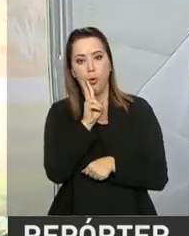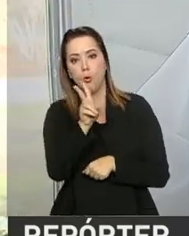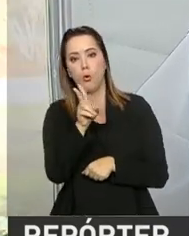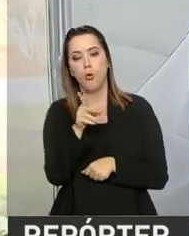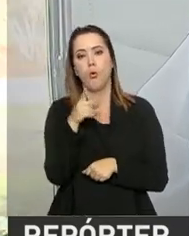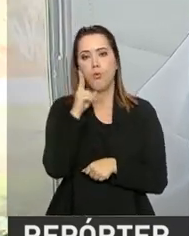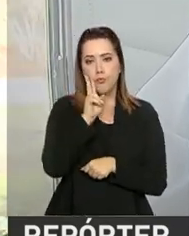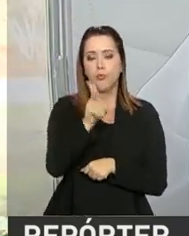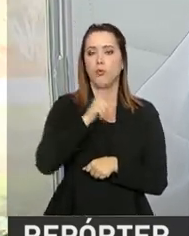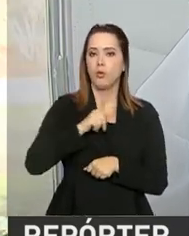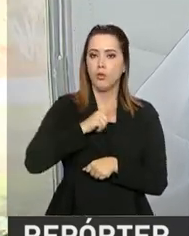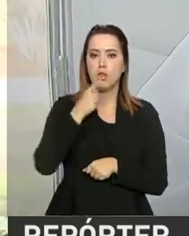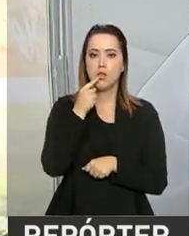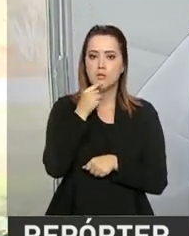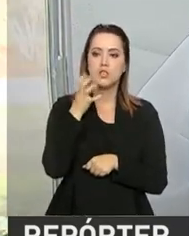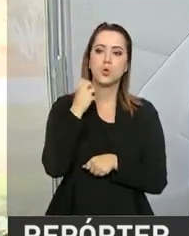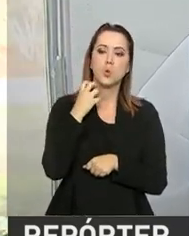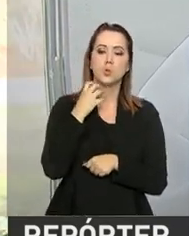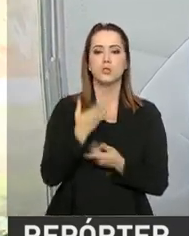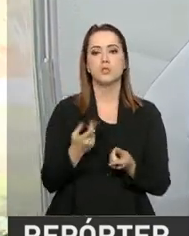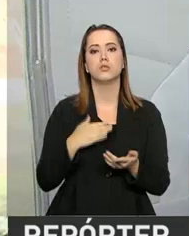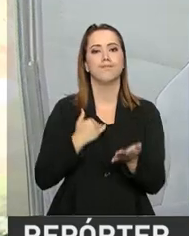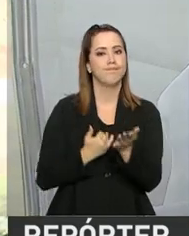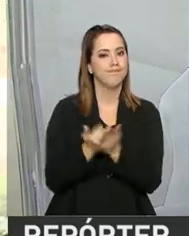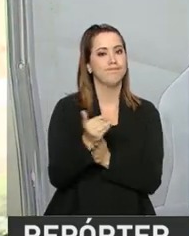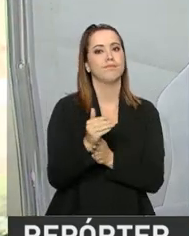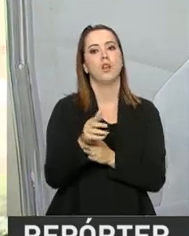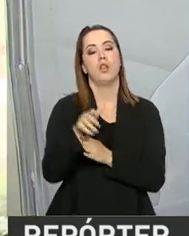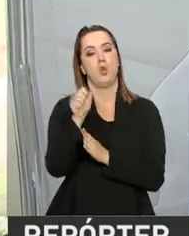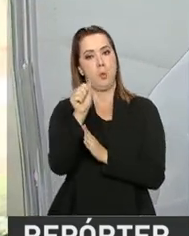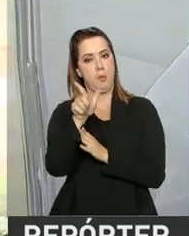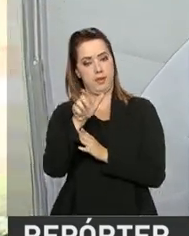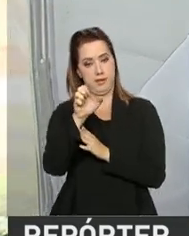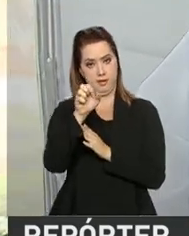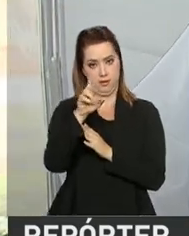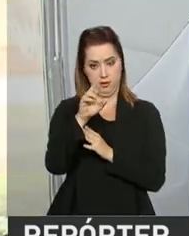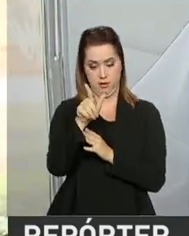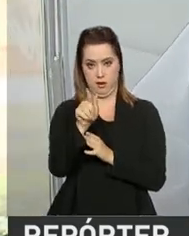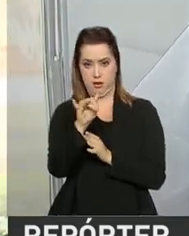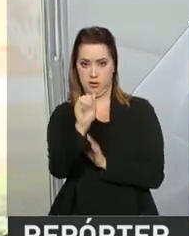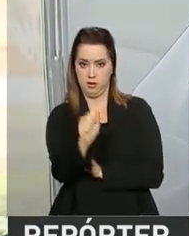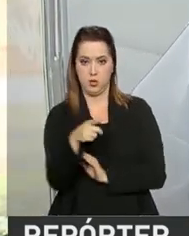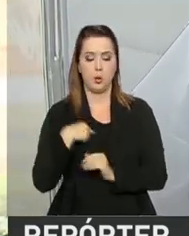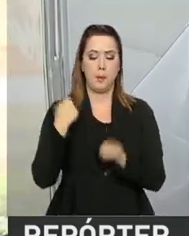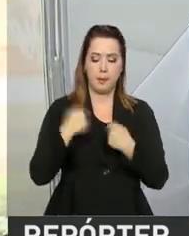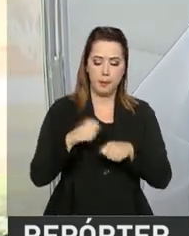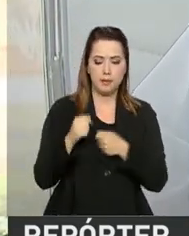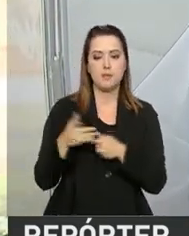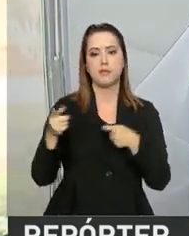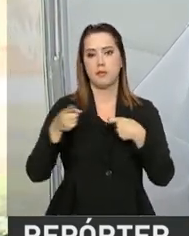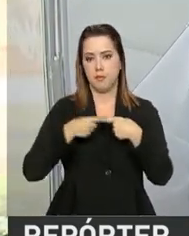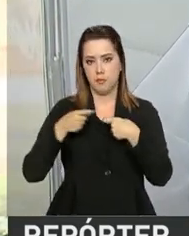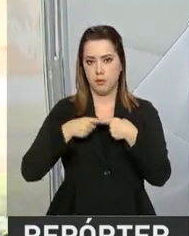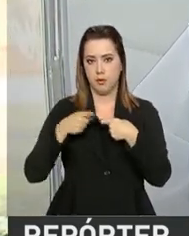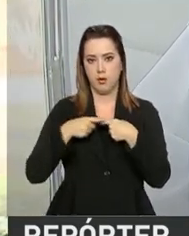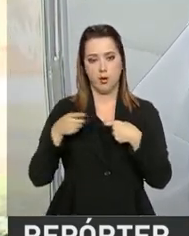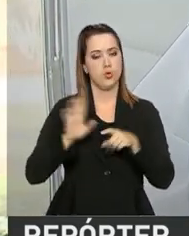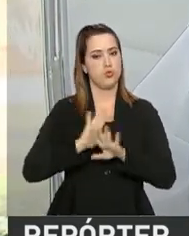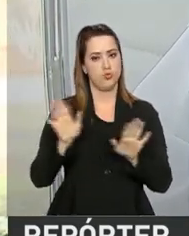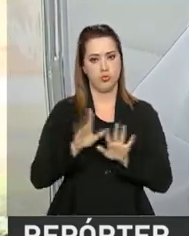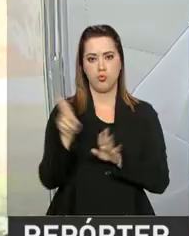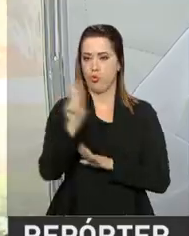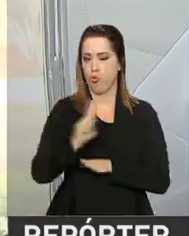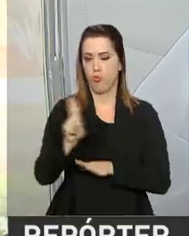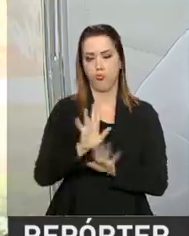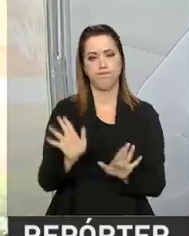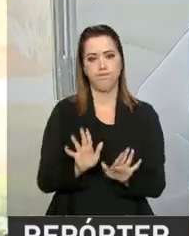local, está vermelho, a criança está coçando, é o início desse processo alérgico. O ideal é correr, procurar um médico e suspender o